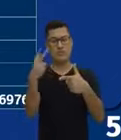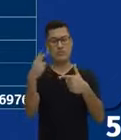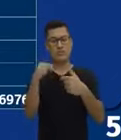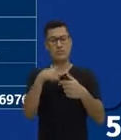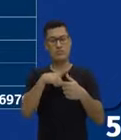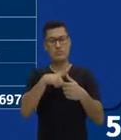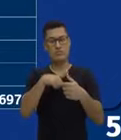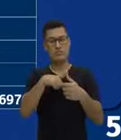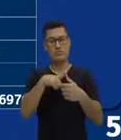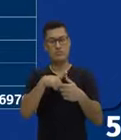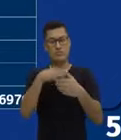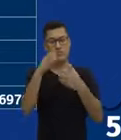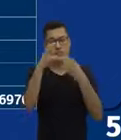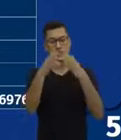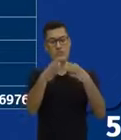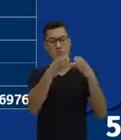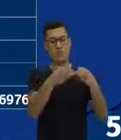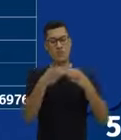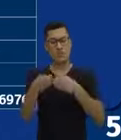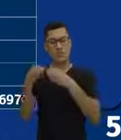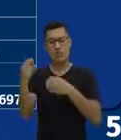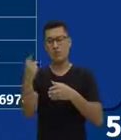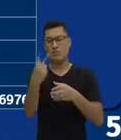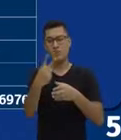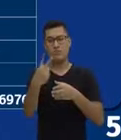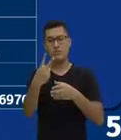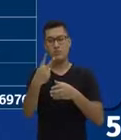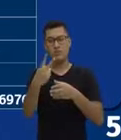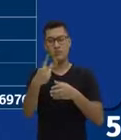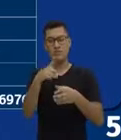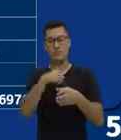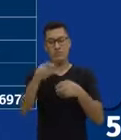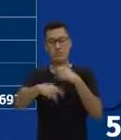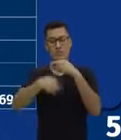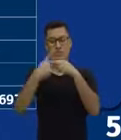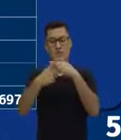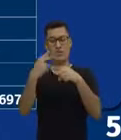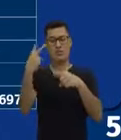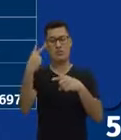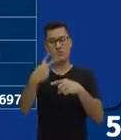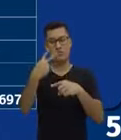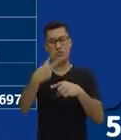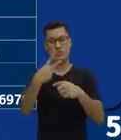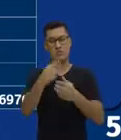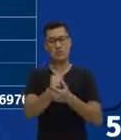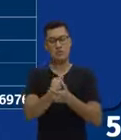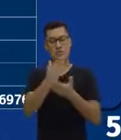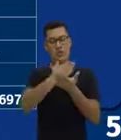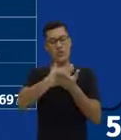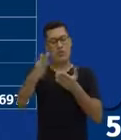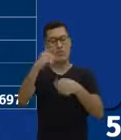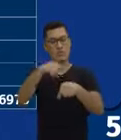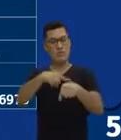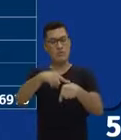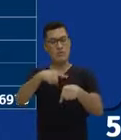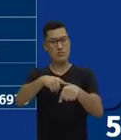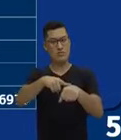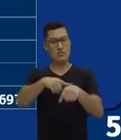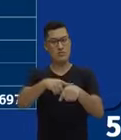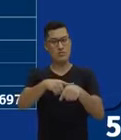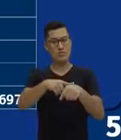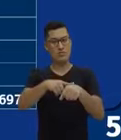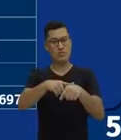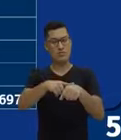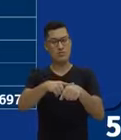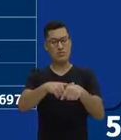binária, cada uma dessas duas bactérias vão gerar duas bactérias, não é isso? Então, com o passar do tempo, essa quantidade